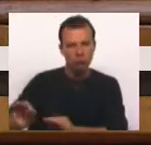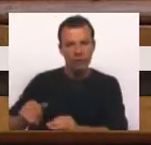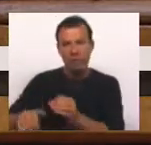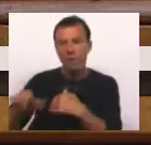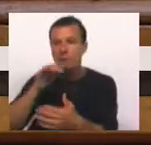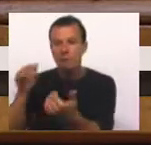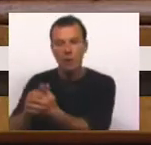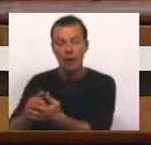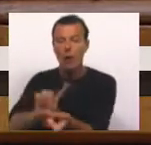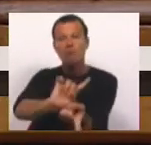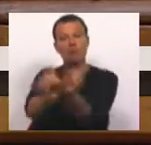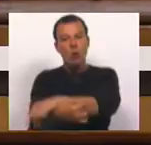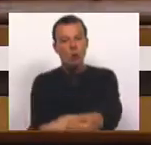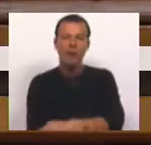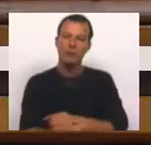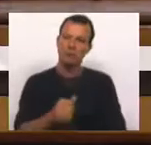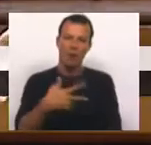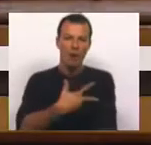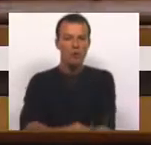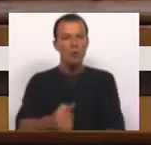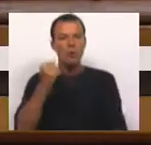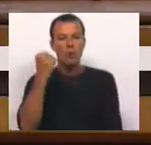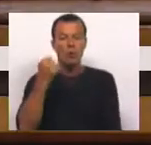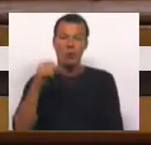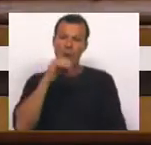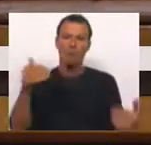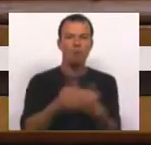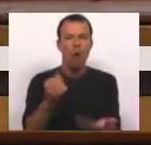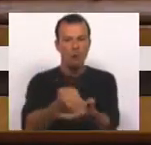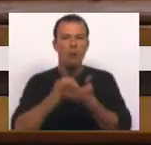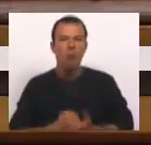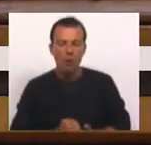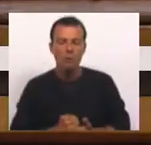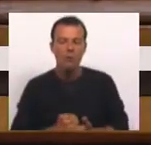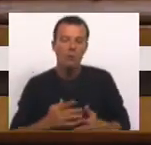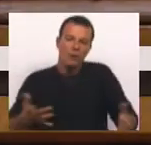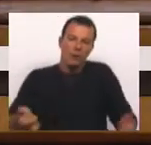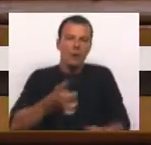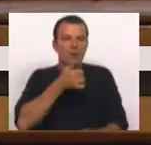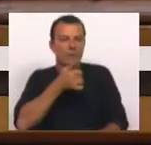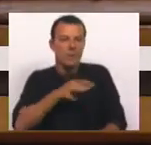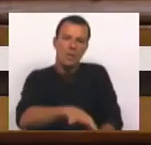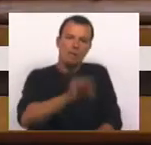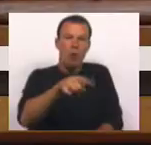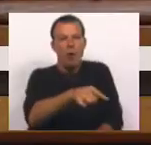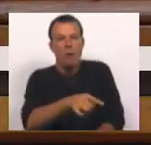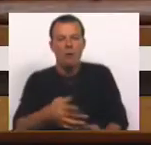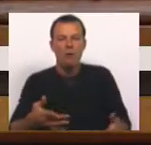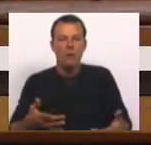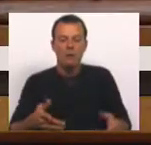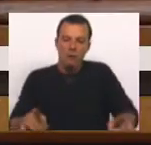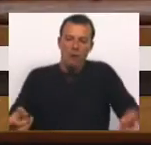assistida e que se vai começar a pôr termo à vida das pessoas que estão em fase terminal da vida. Nada